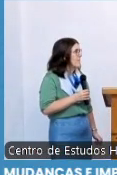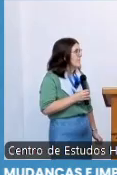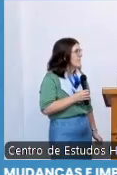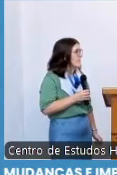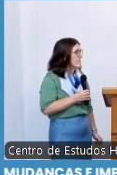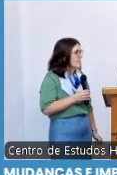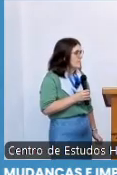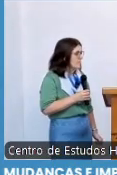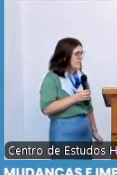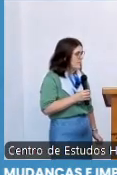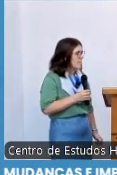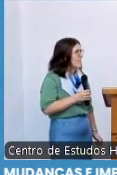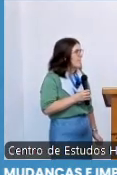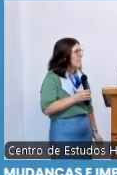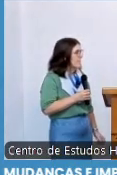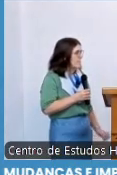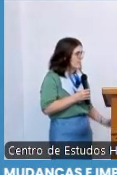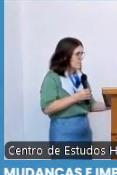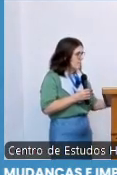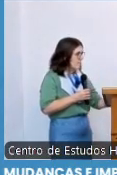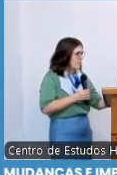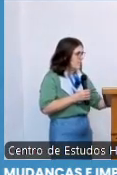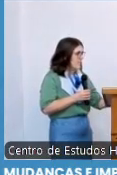Não só para pesquisas